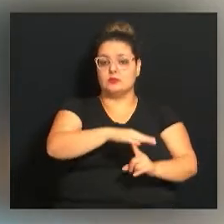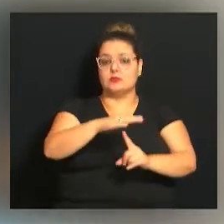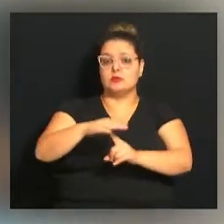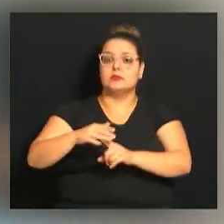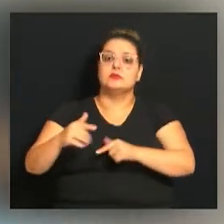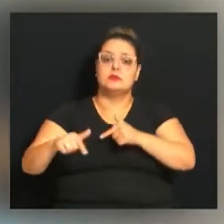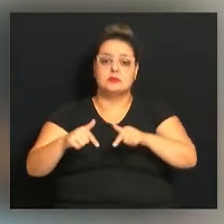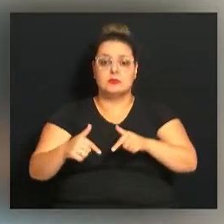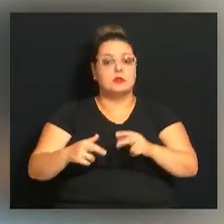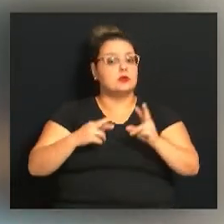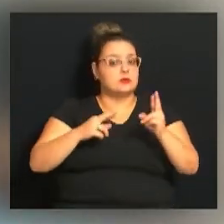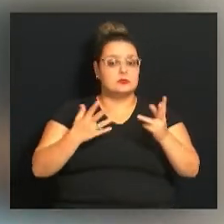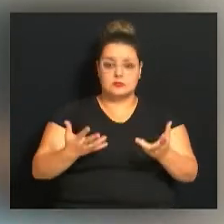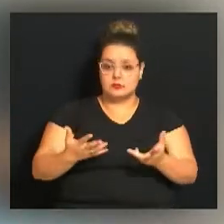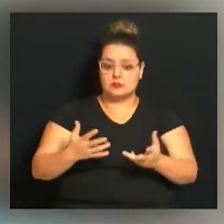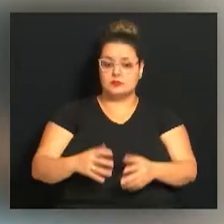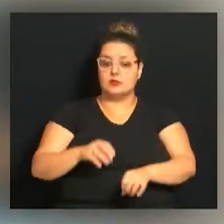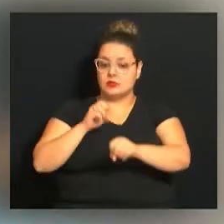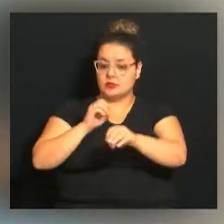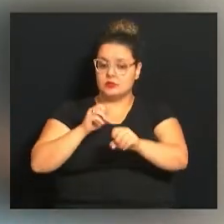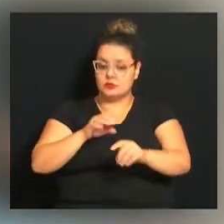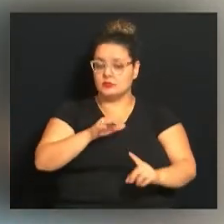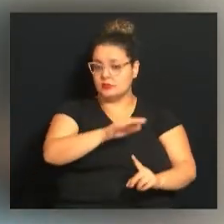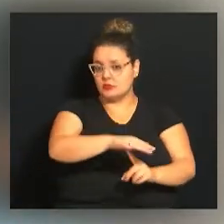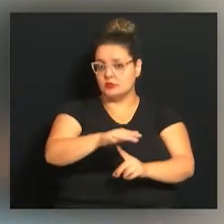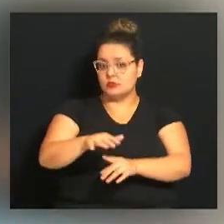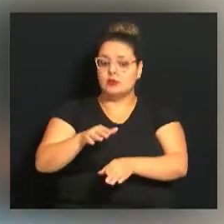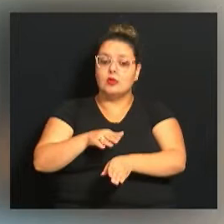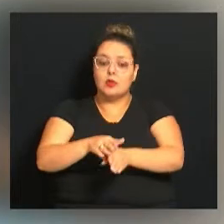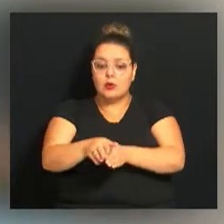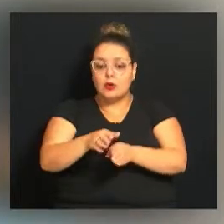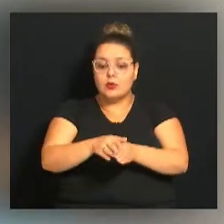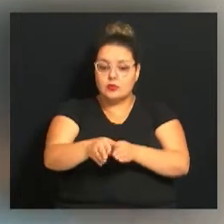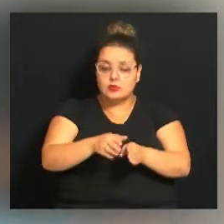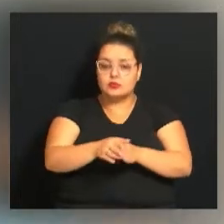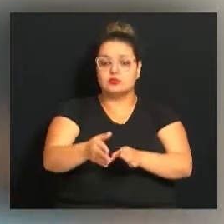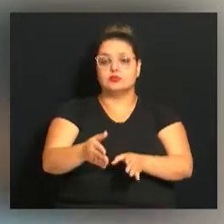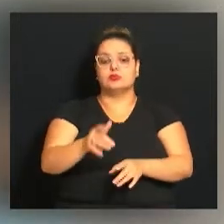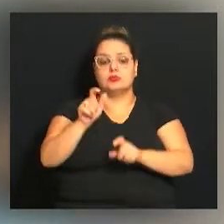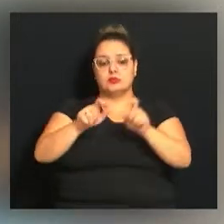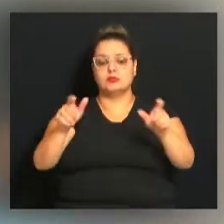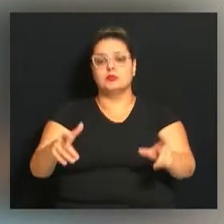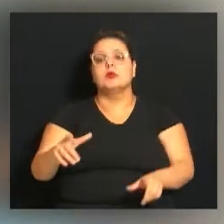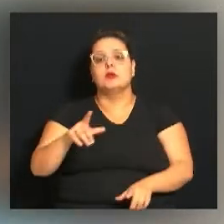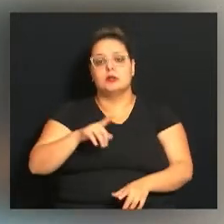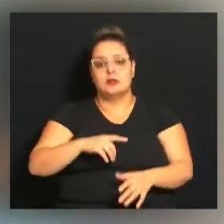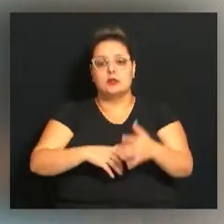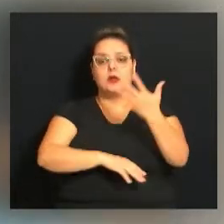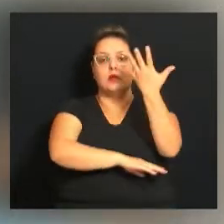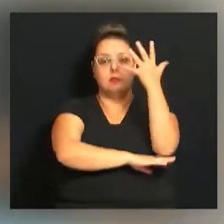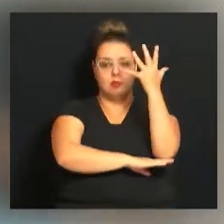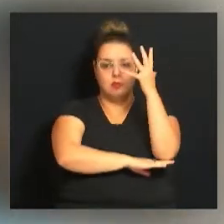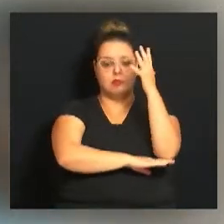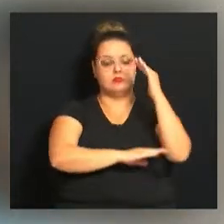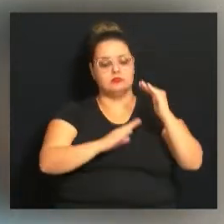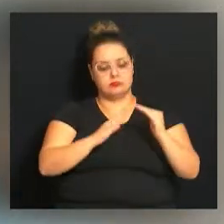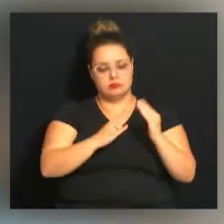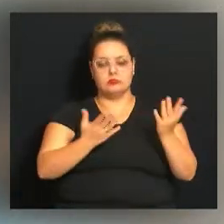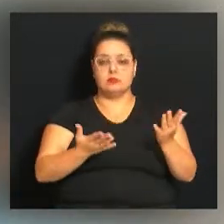de educação ambiental, orientação à população, que quer, sim, ter uma árvore na frente da sua casa,